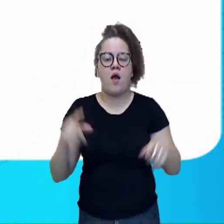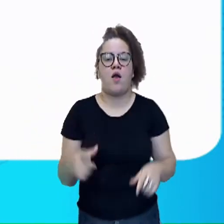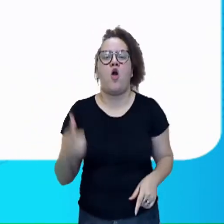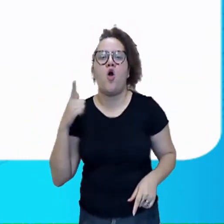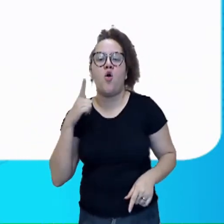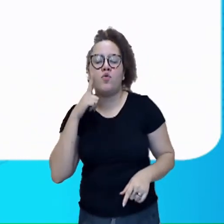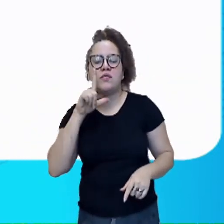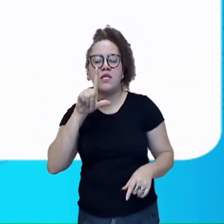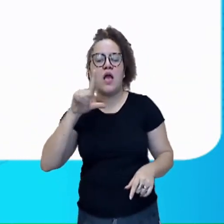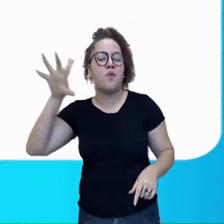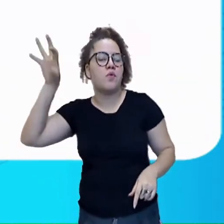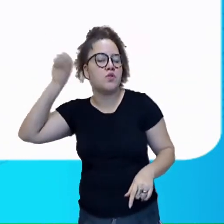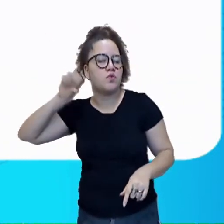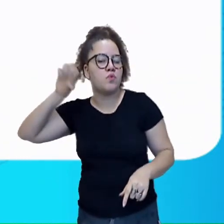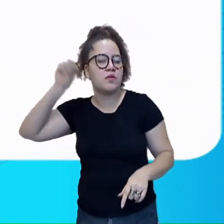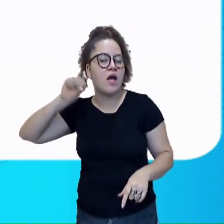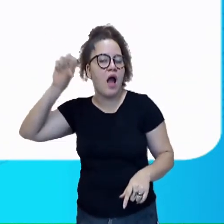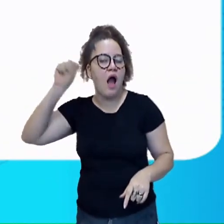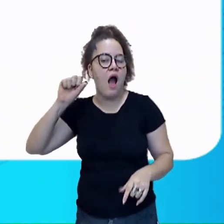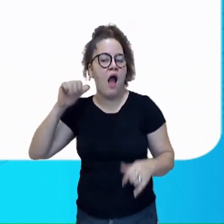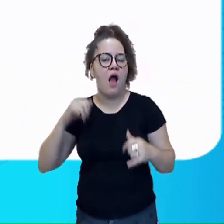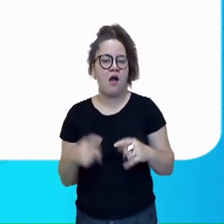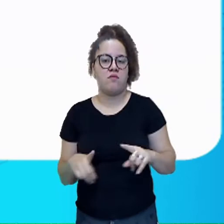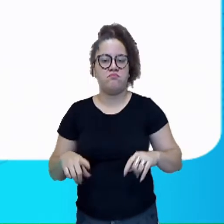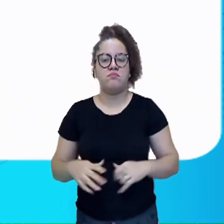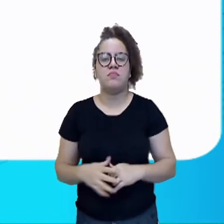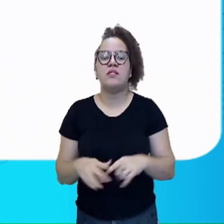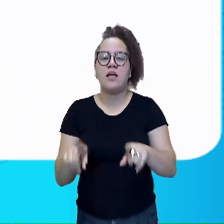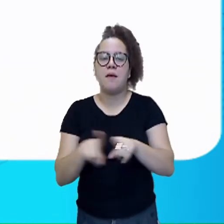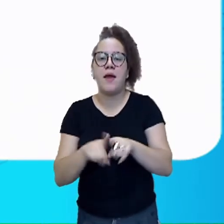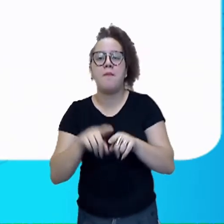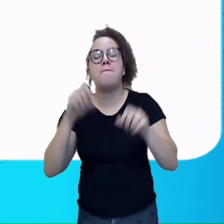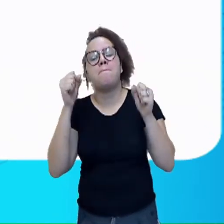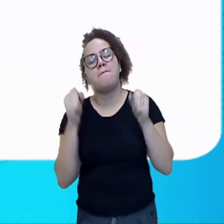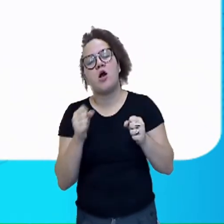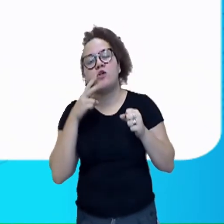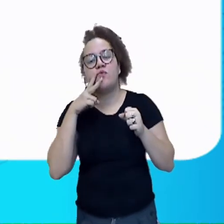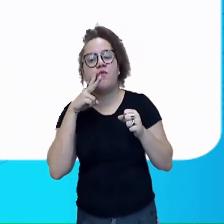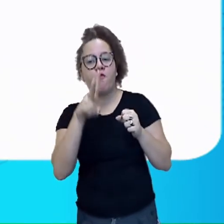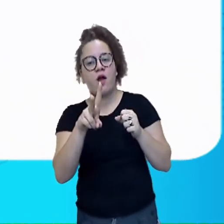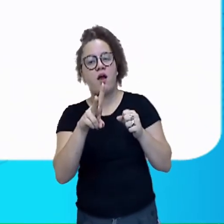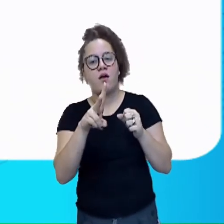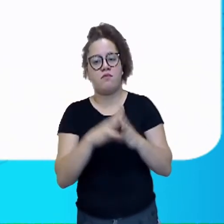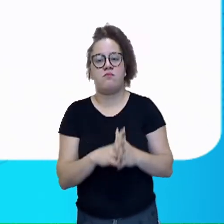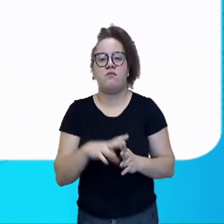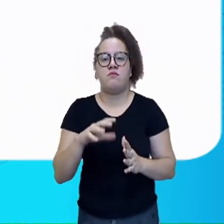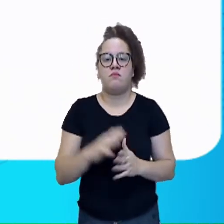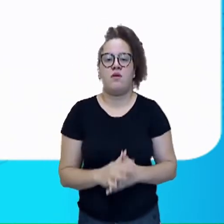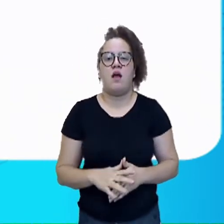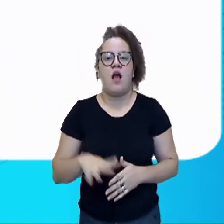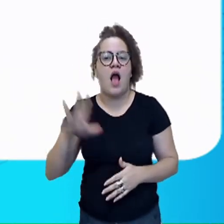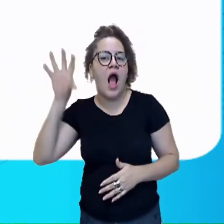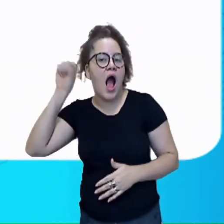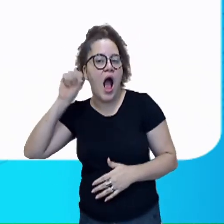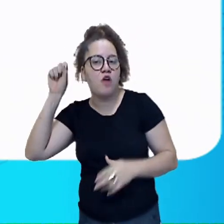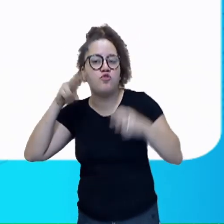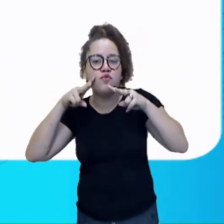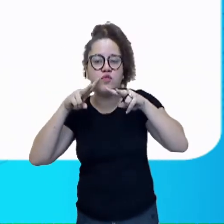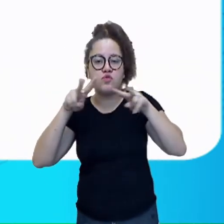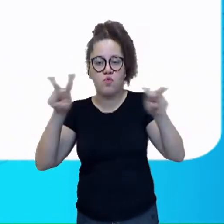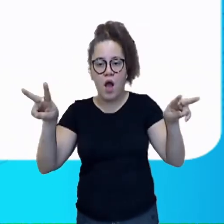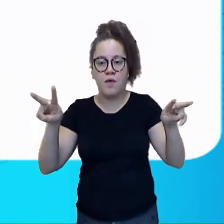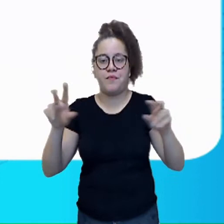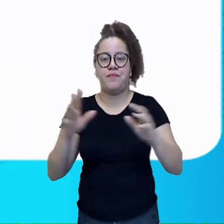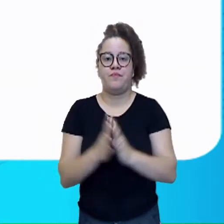escutar as informações, a notícia, como também posso ver. Por isso nós chamamos de audiovisual. Ela tem